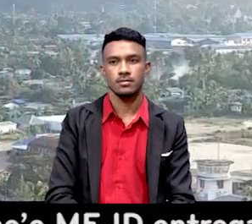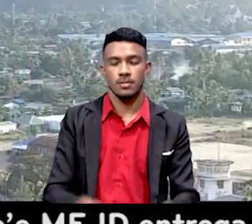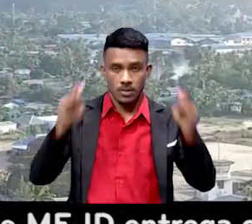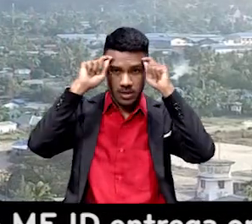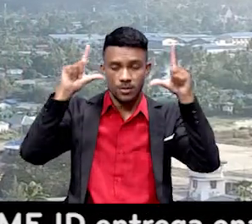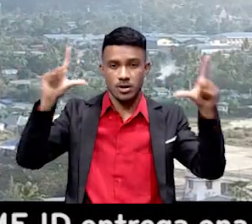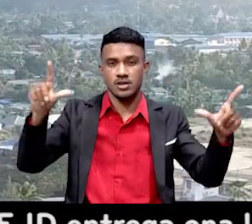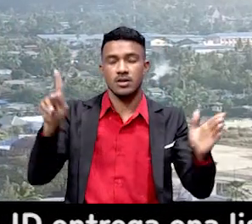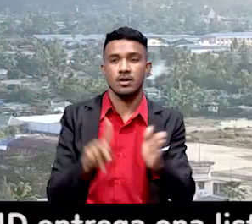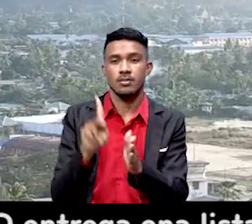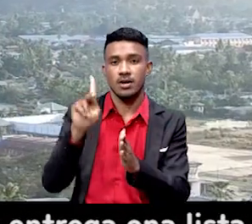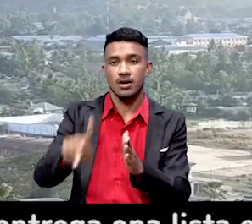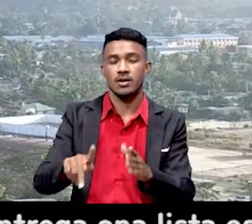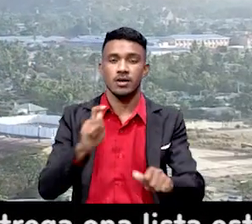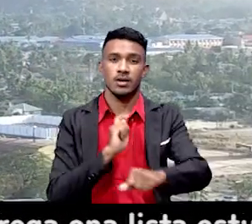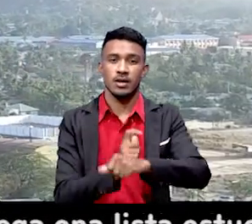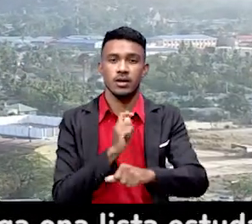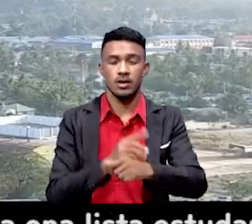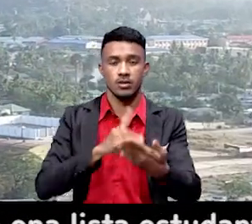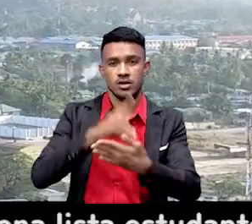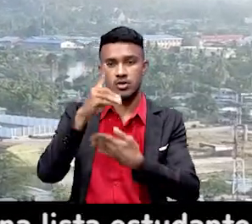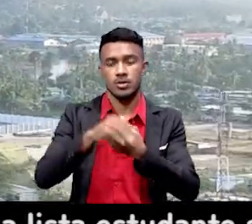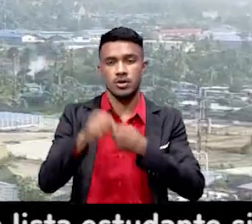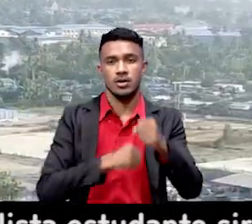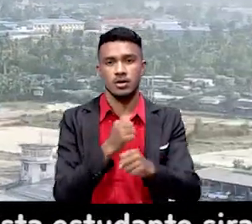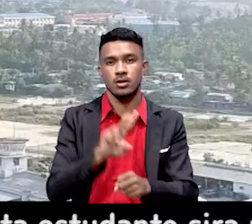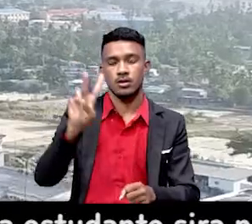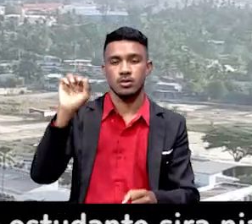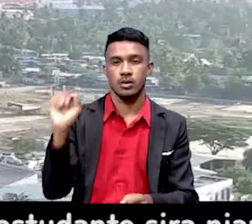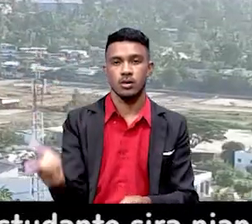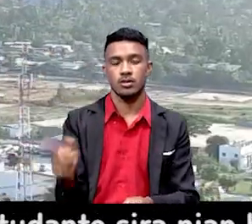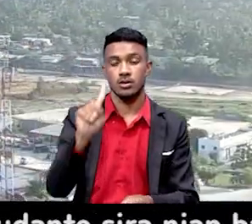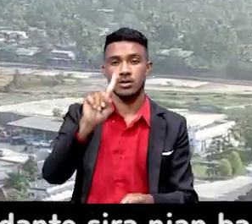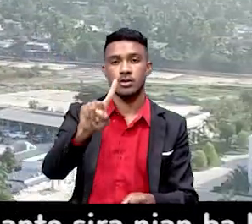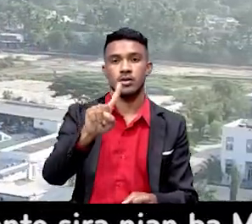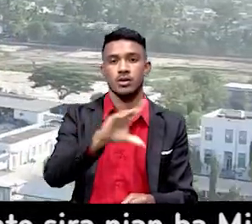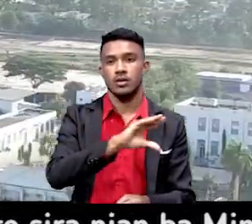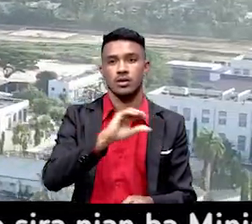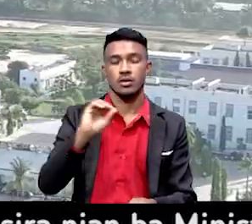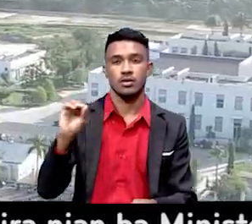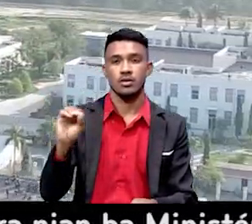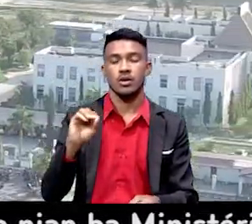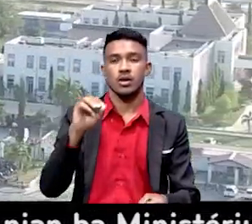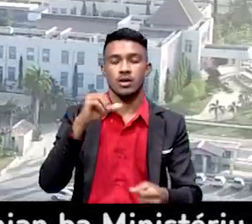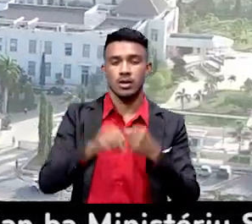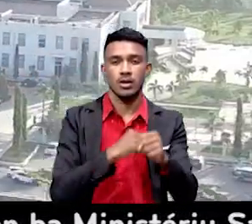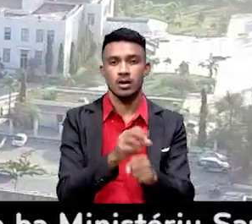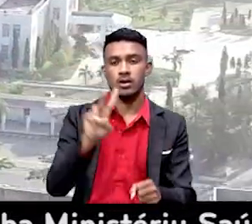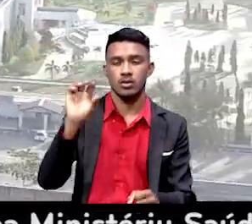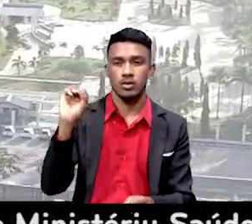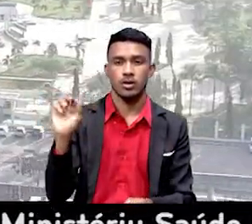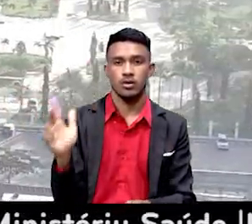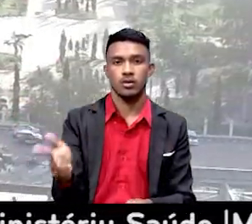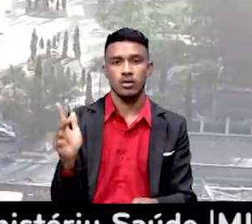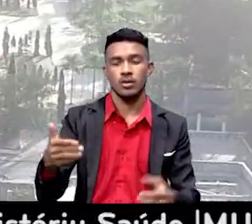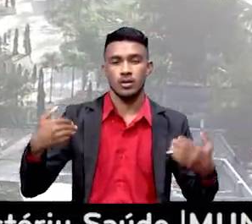Timor-Leste tem plano estratégico de desenvolvimento Tinan Rihunrua Sanulu Resinida, To Rihunrua Tolunulu, sistematiza